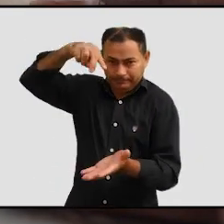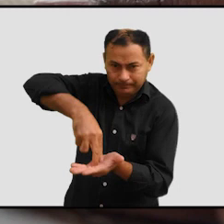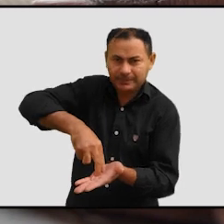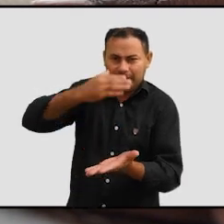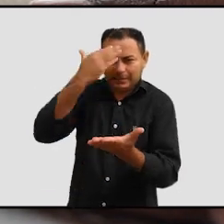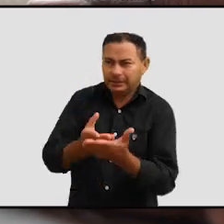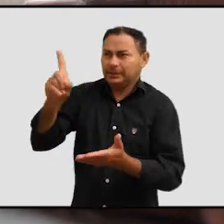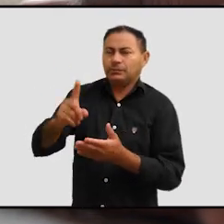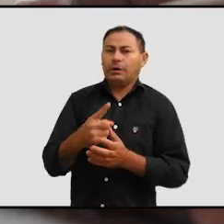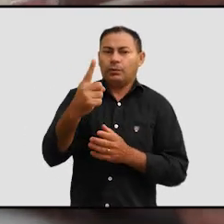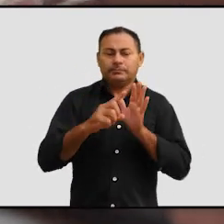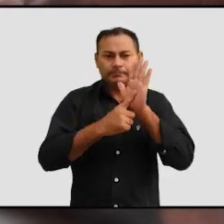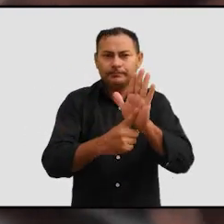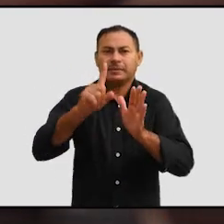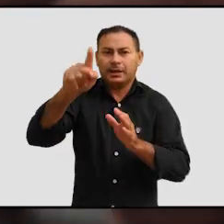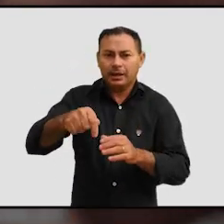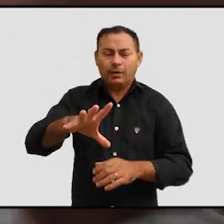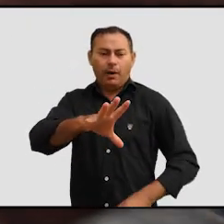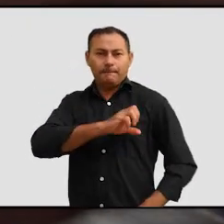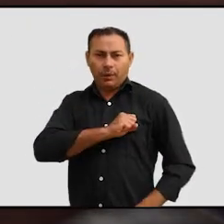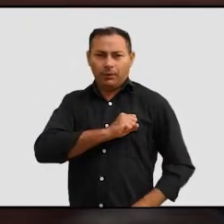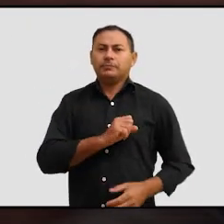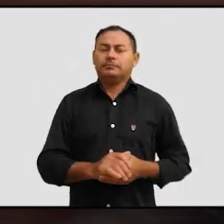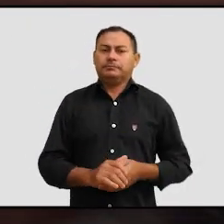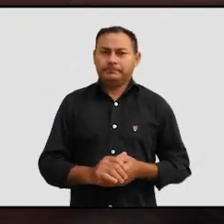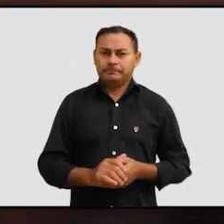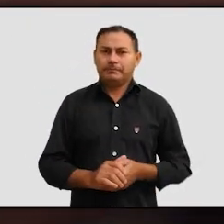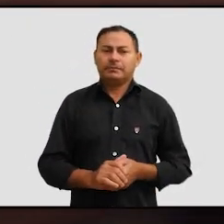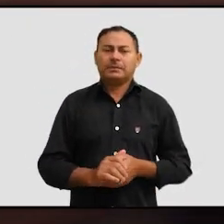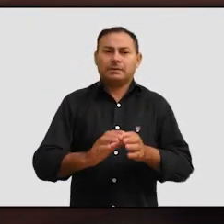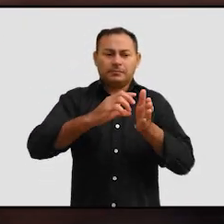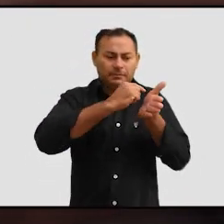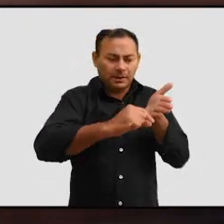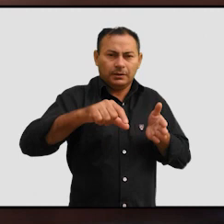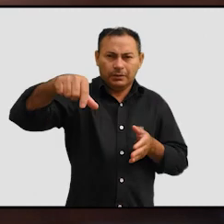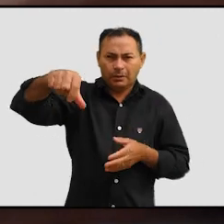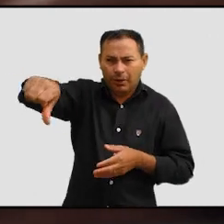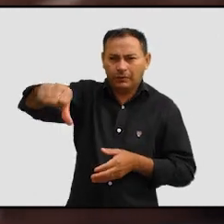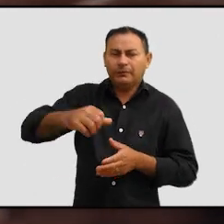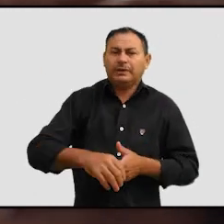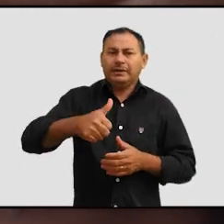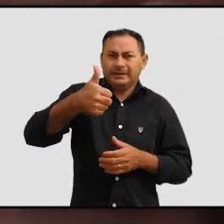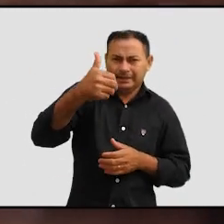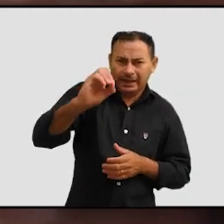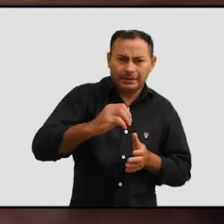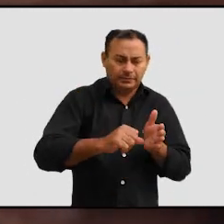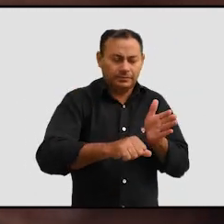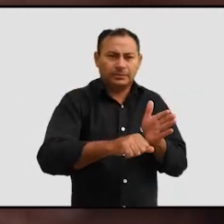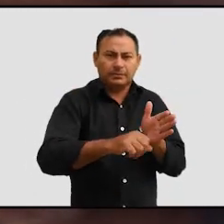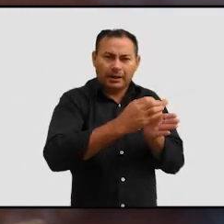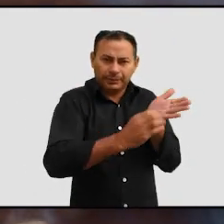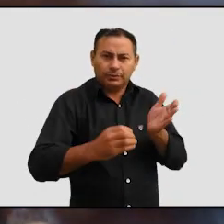a Deus, então uma das suas credenciais é o amor. Nos versículos 9 e 10 do capítulo 4